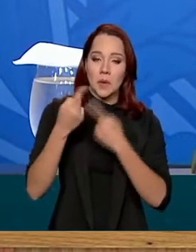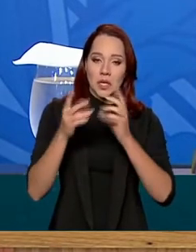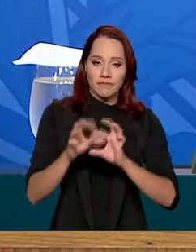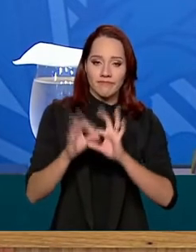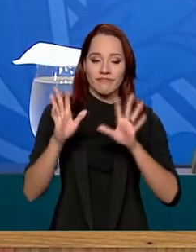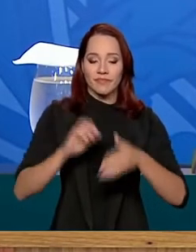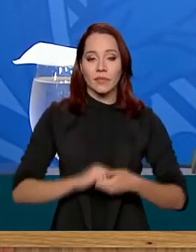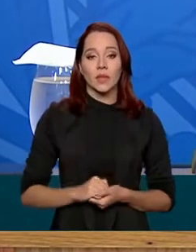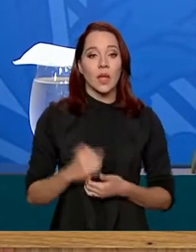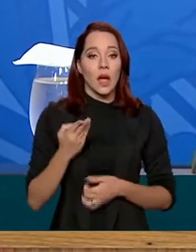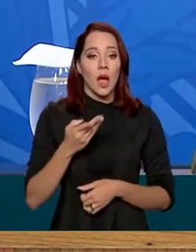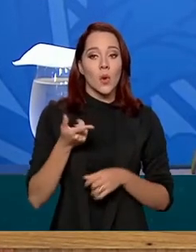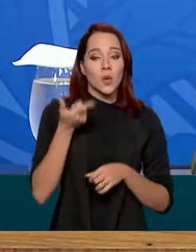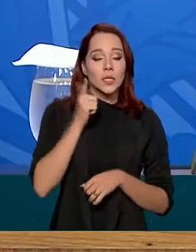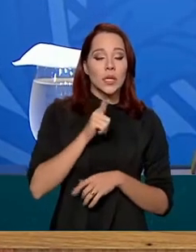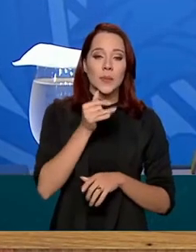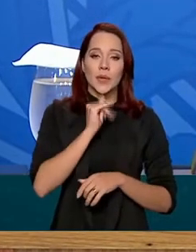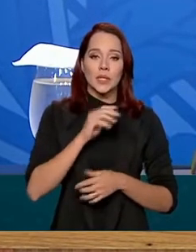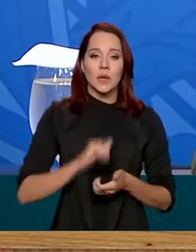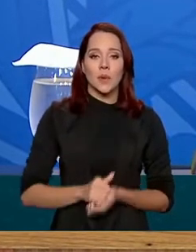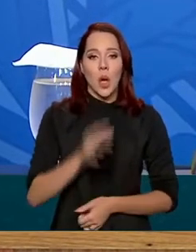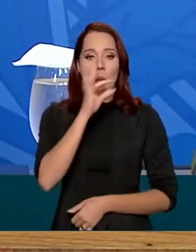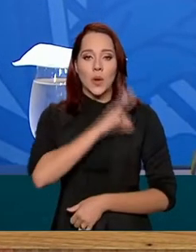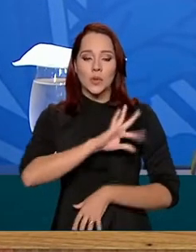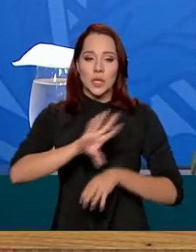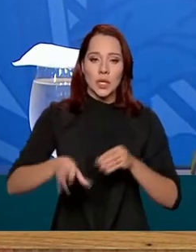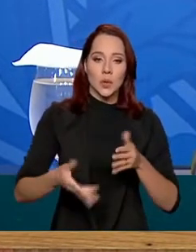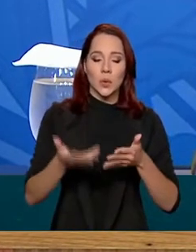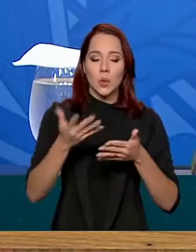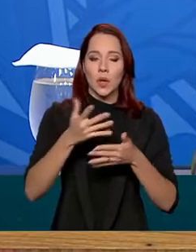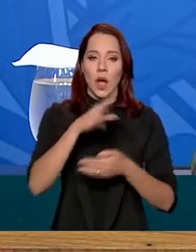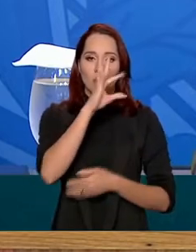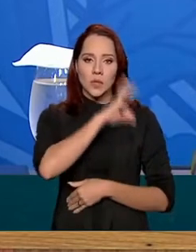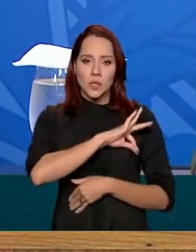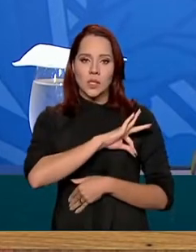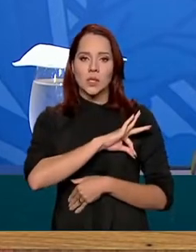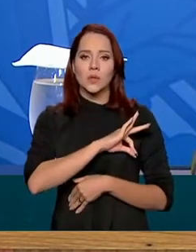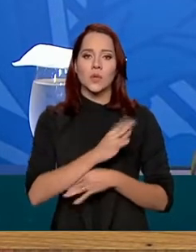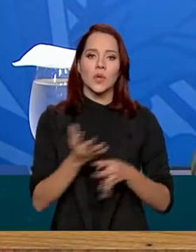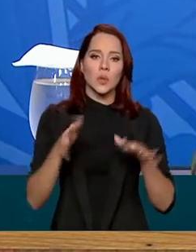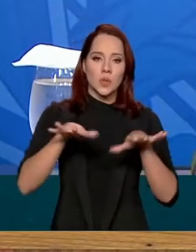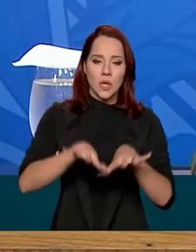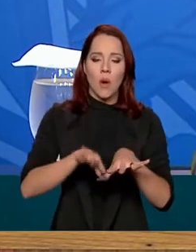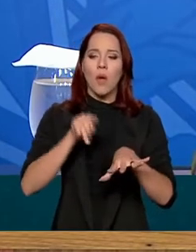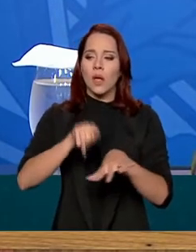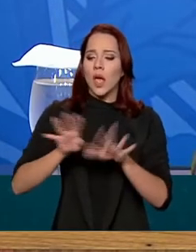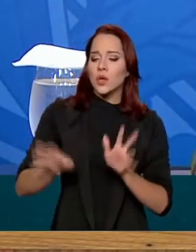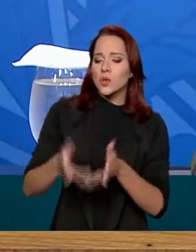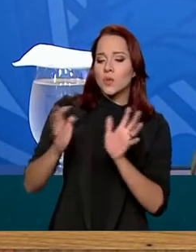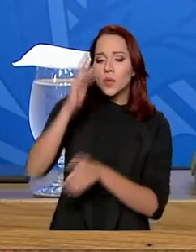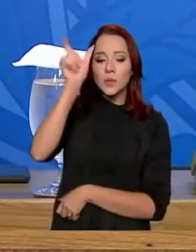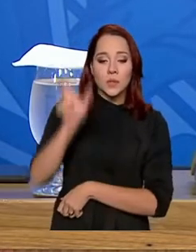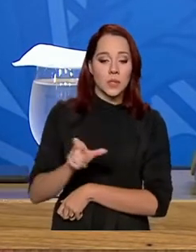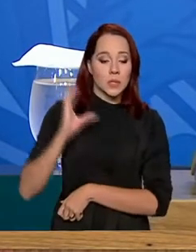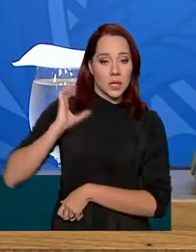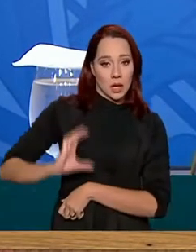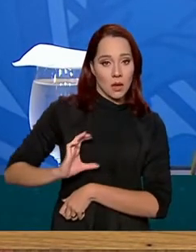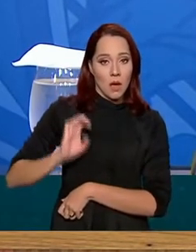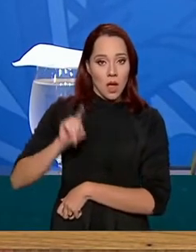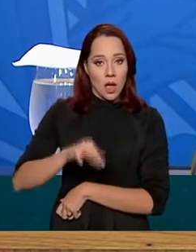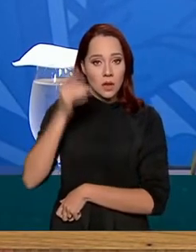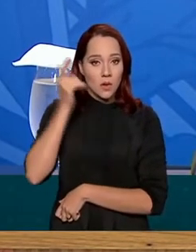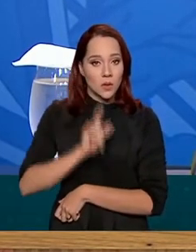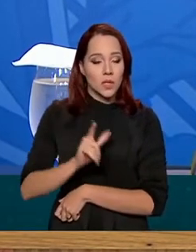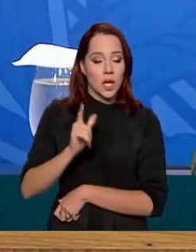forma a promover, por exemplo, o auxílio inclusão, né, estimulando que esse cidadão possa, assim,